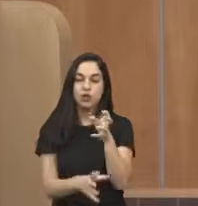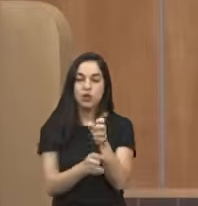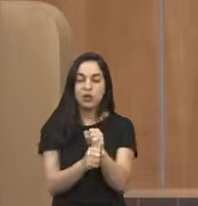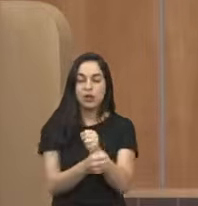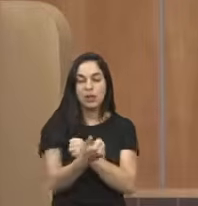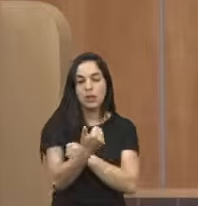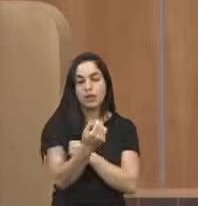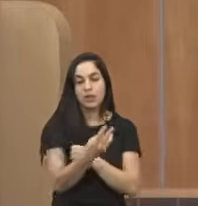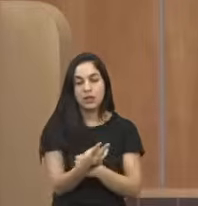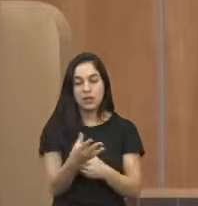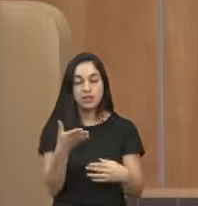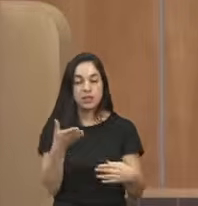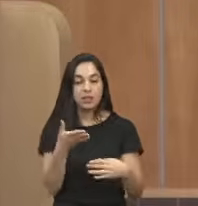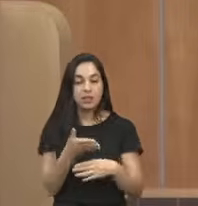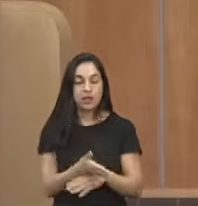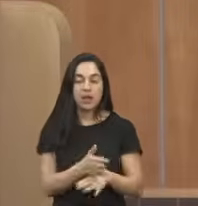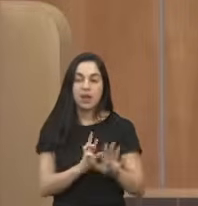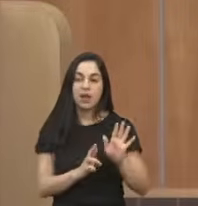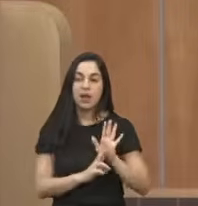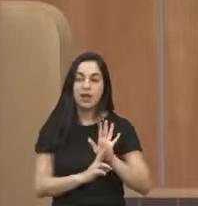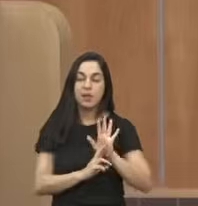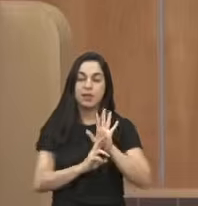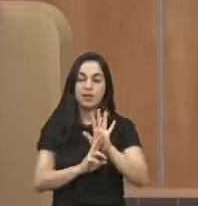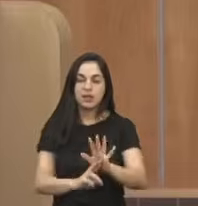que estavam aqui, mas que representaram